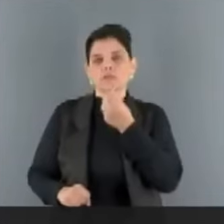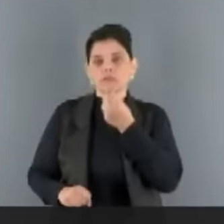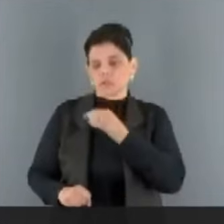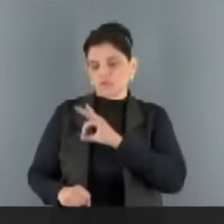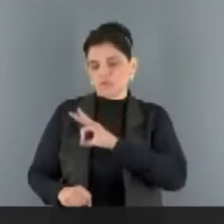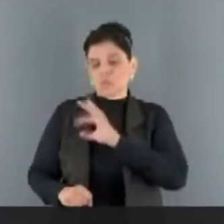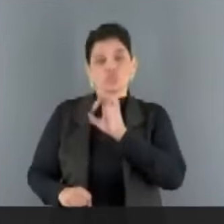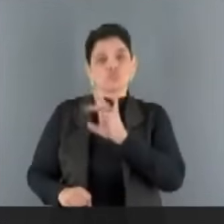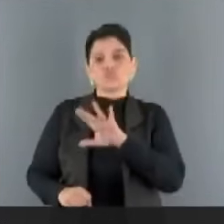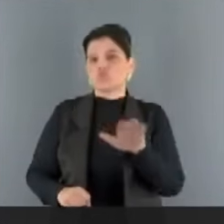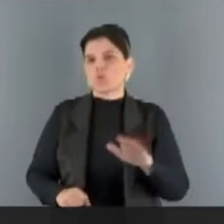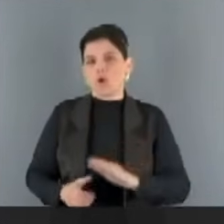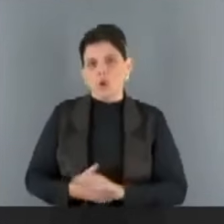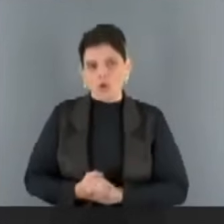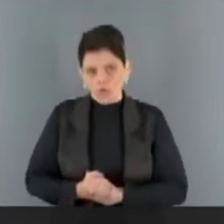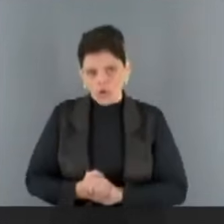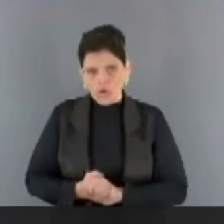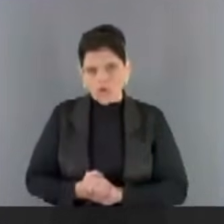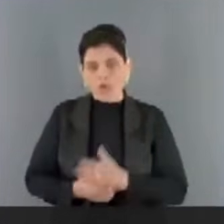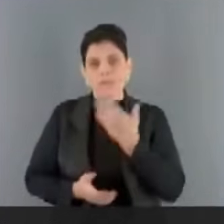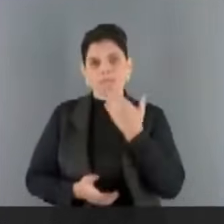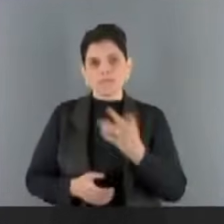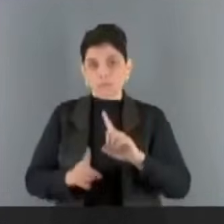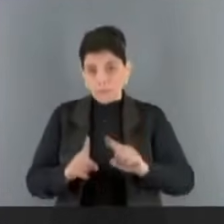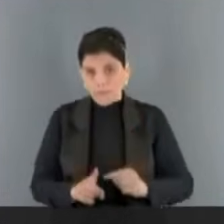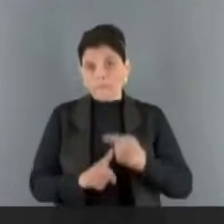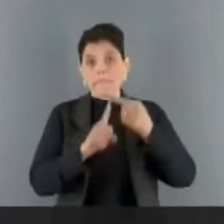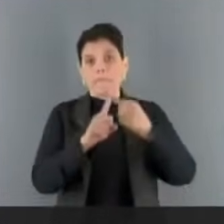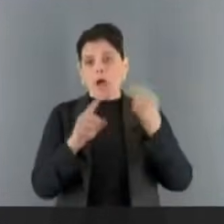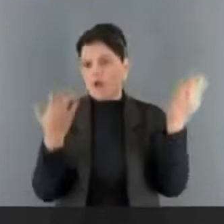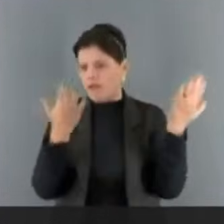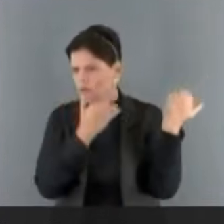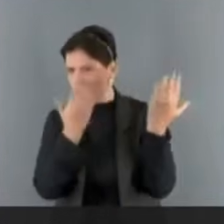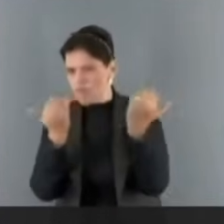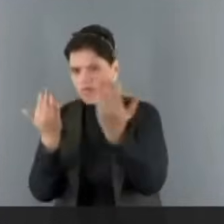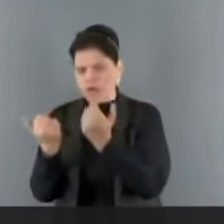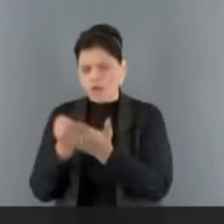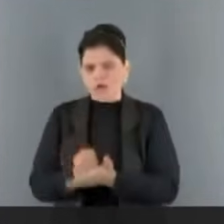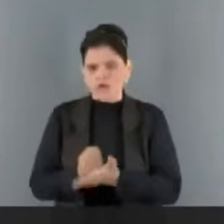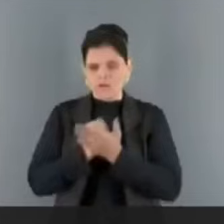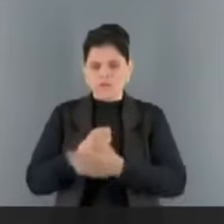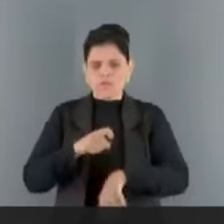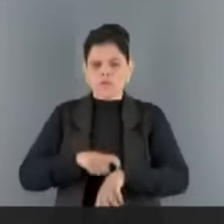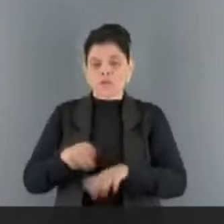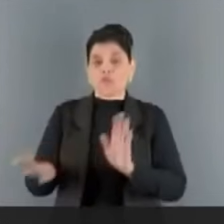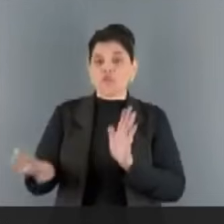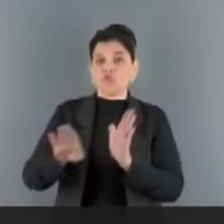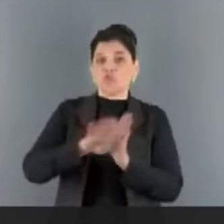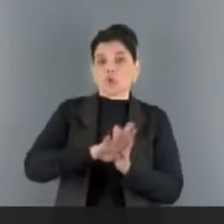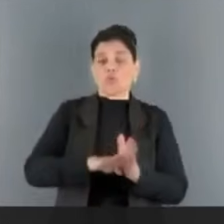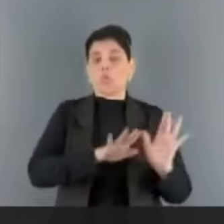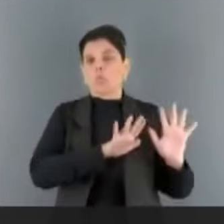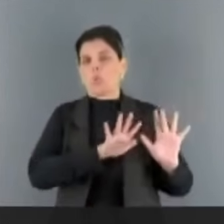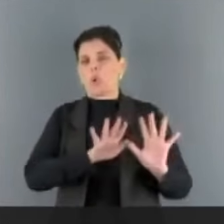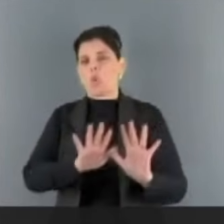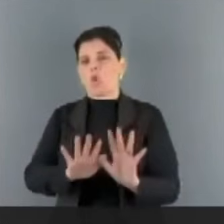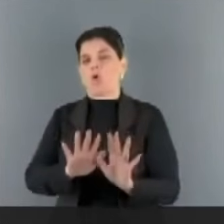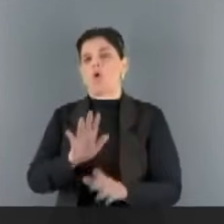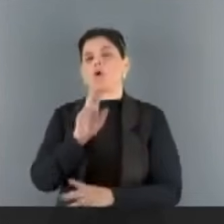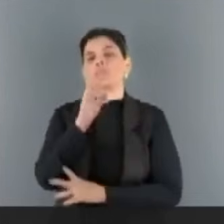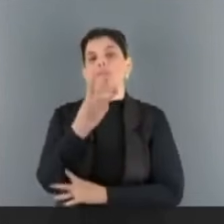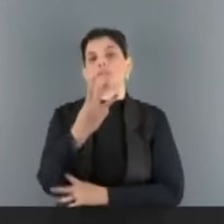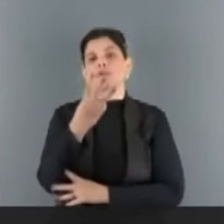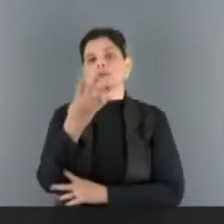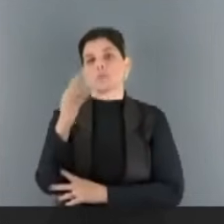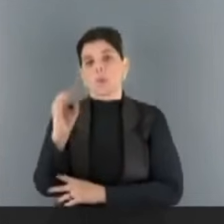Solicitamos mais. O primeiro reforço, ele chegou às 15h40. O segundo reforço, ele chegou às